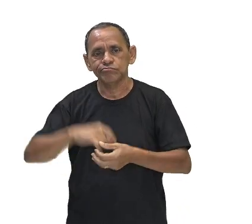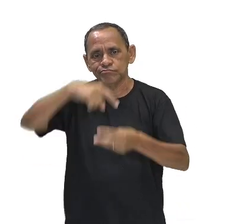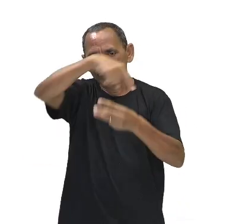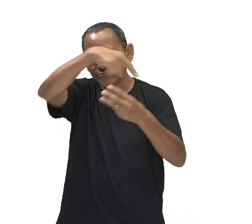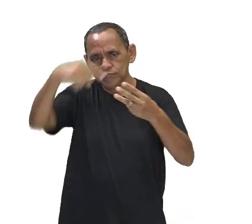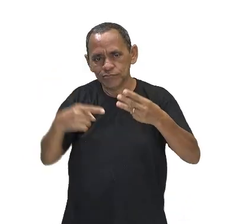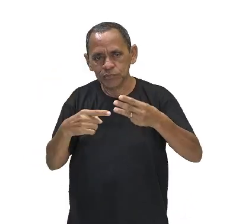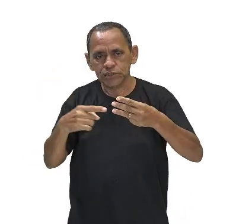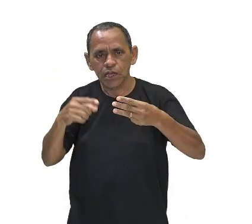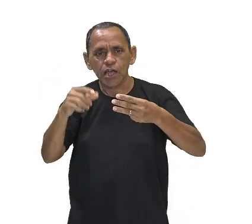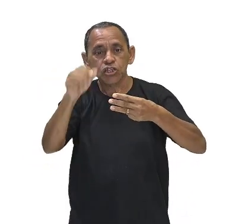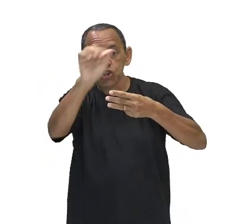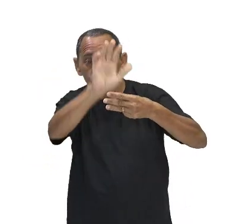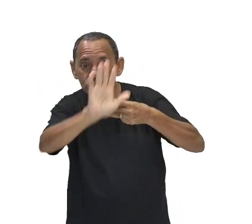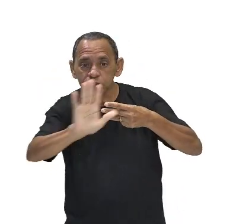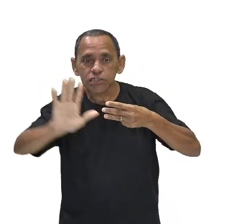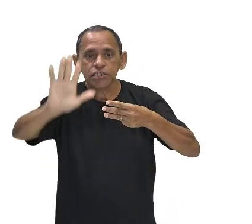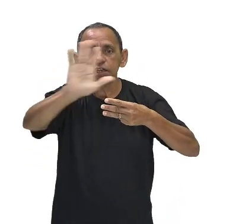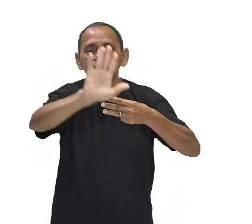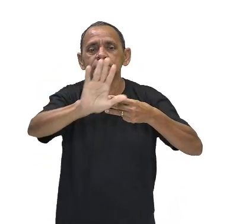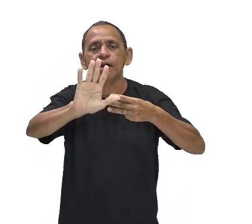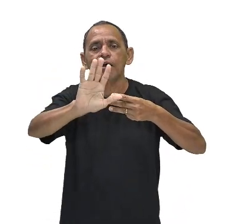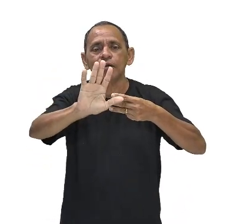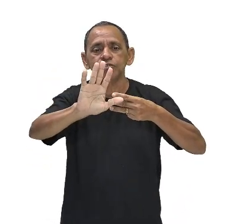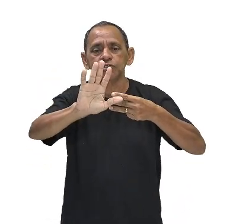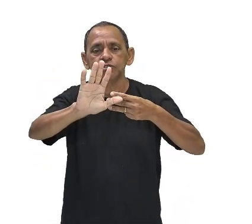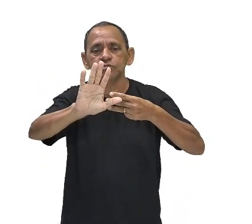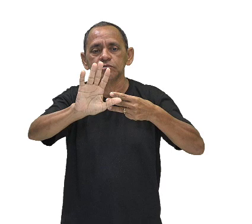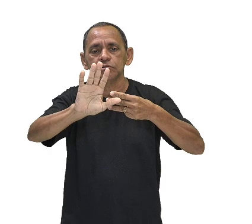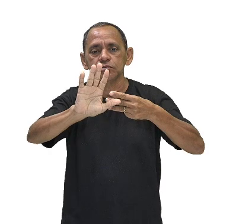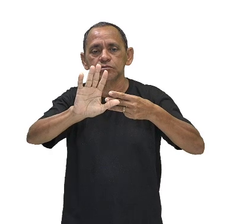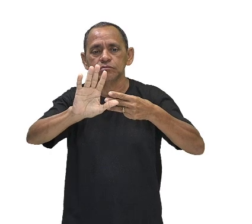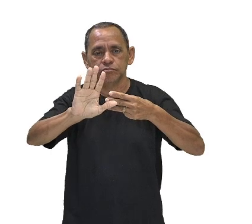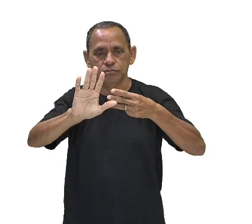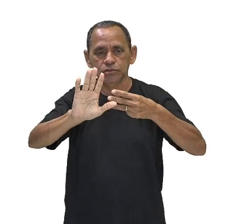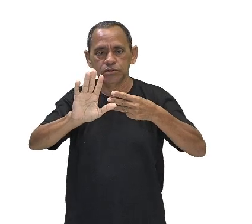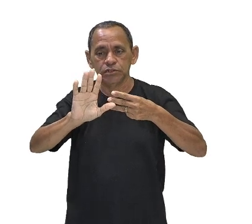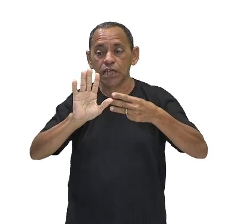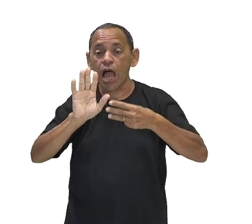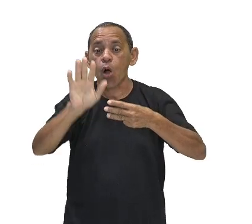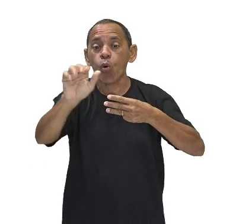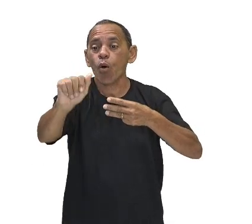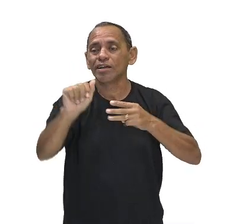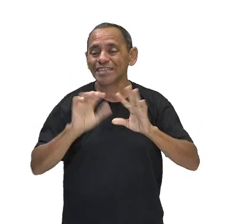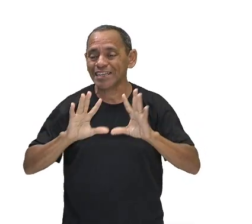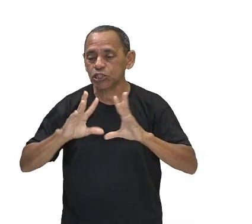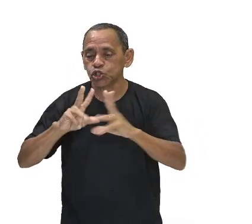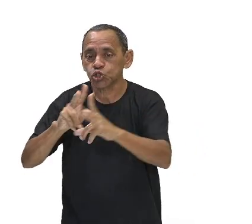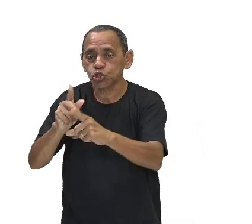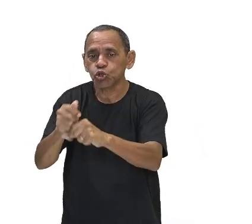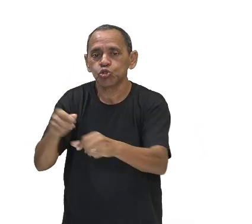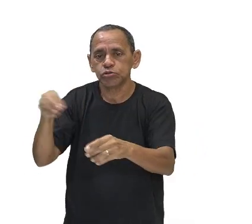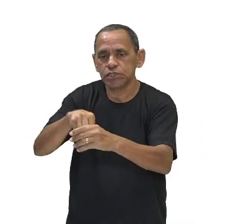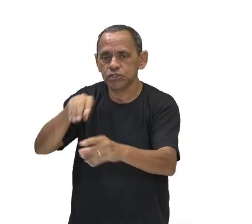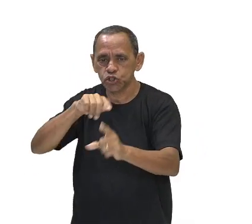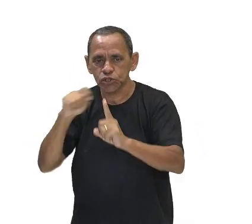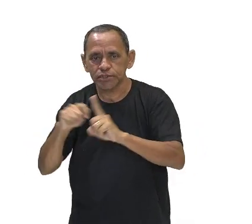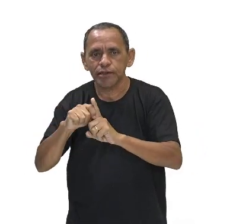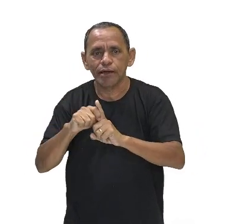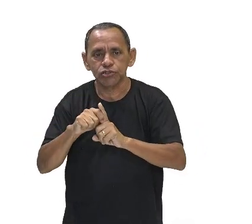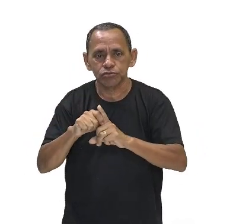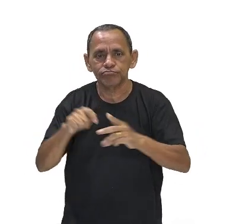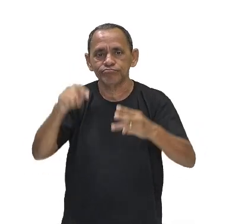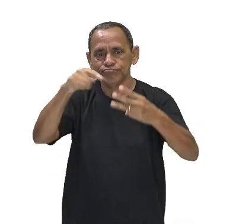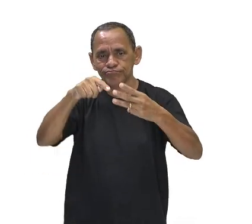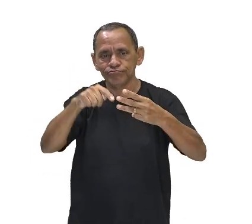a todos. O segundo é a exterioridade, não depende da pessoa,